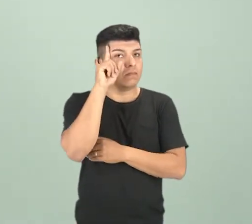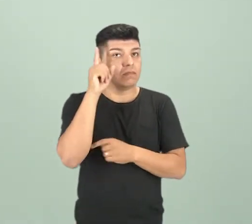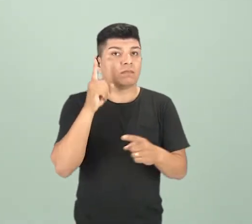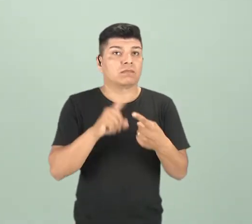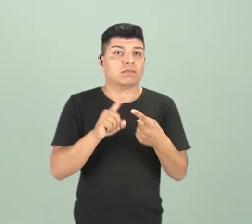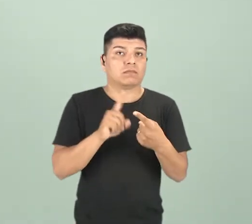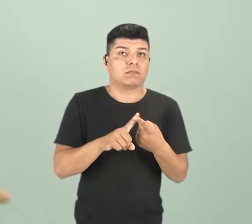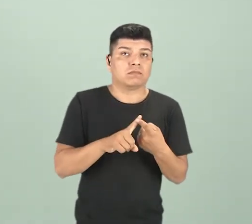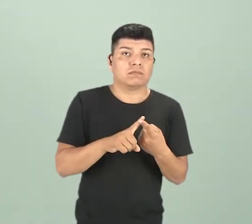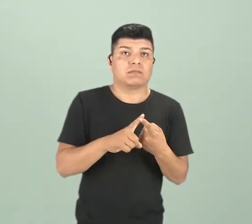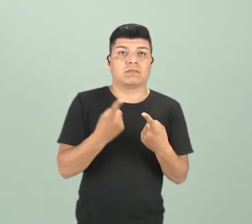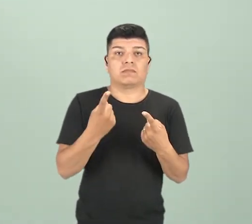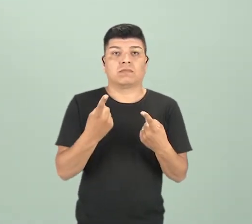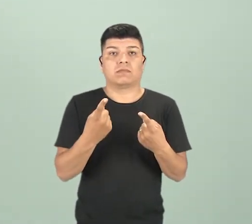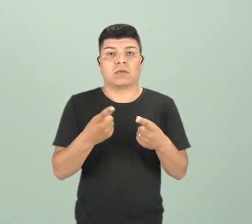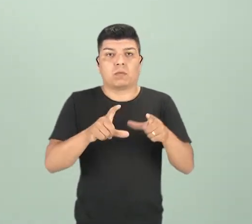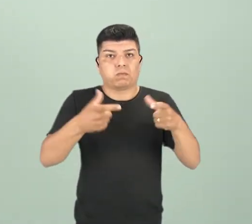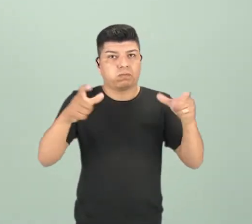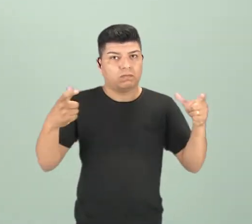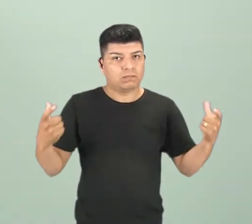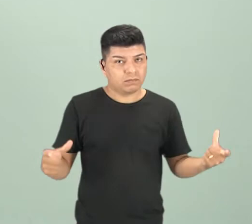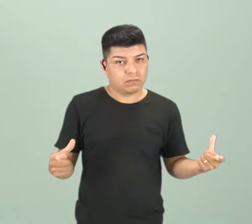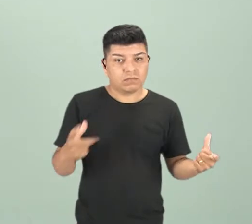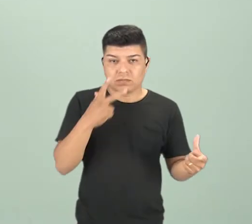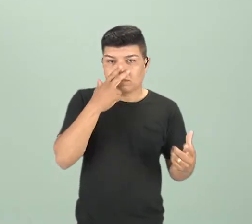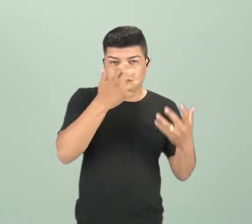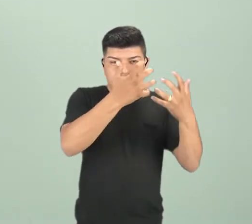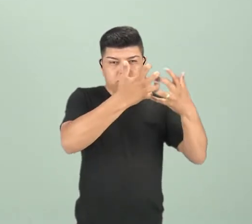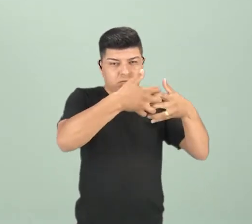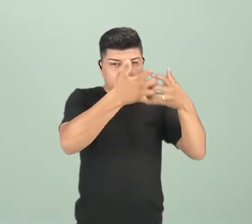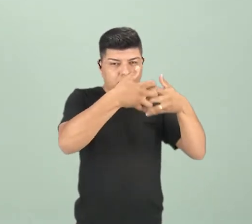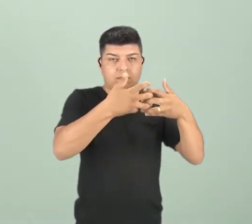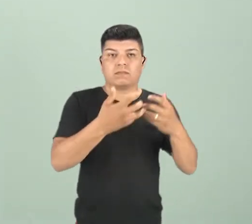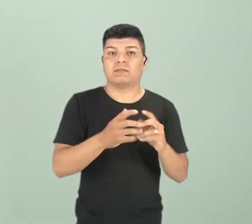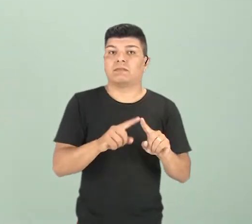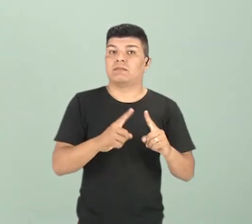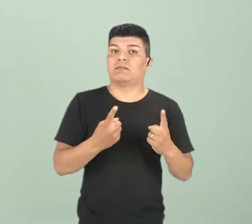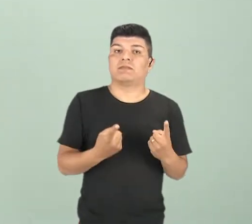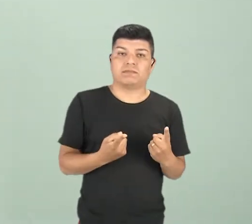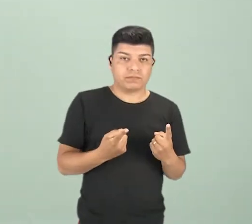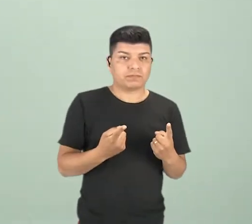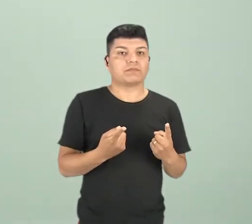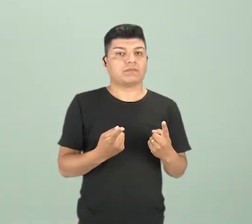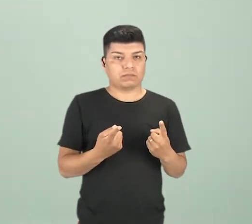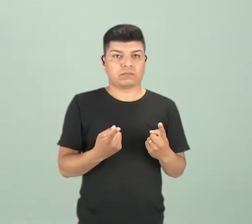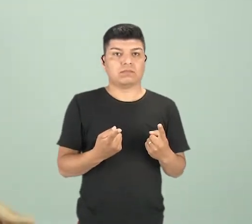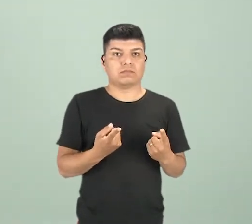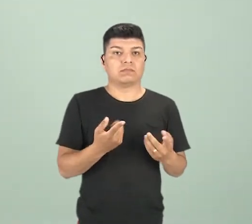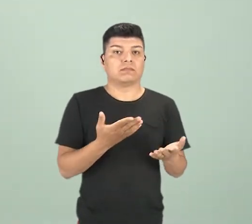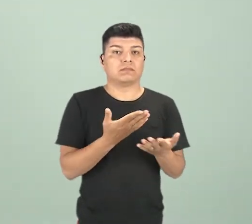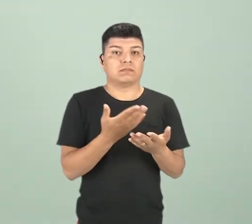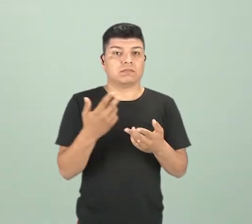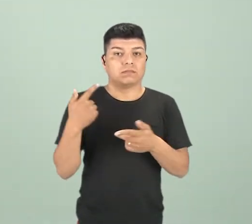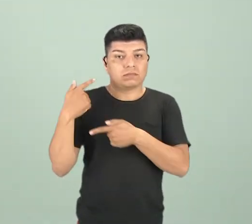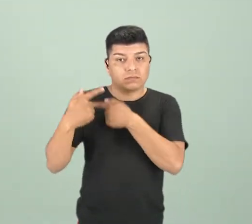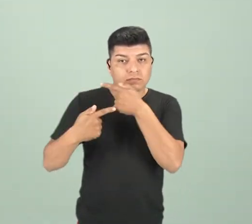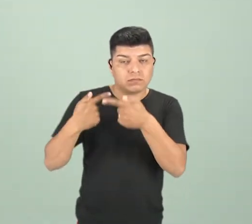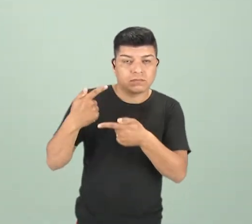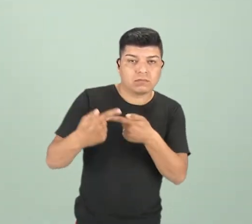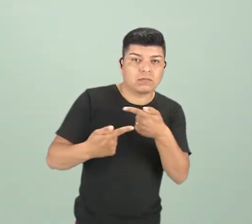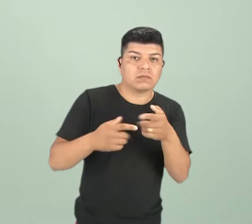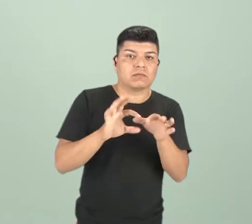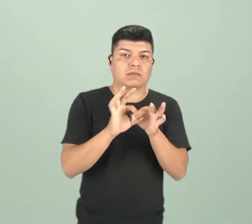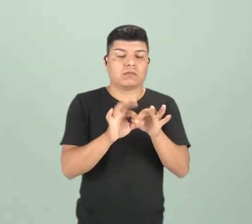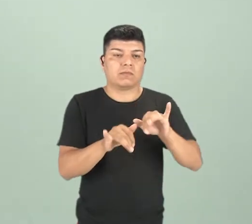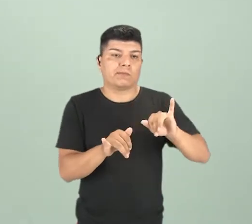porque como ele é bastante amplo, você acaba se confundindo. Embora, essa questão da herança ligada ao sexo,